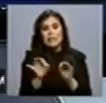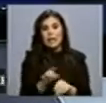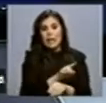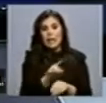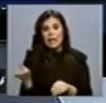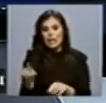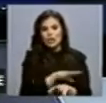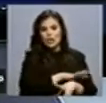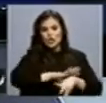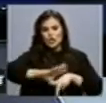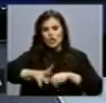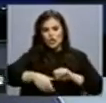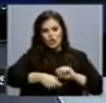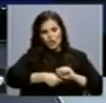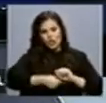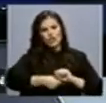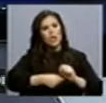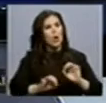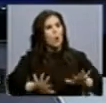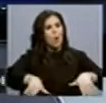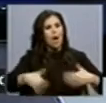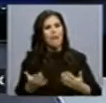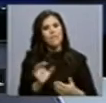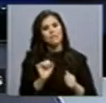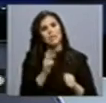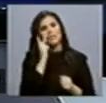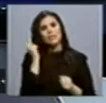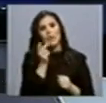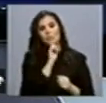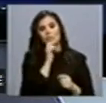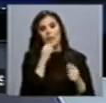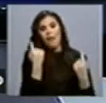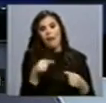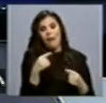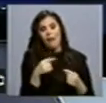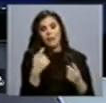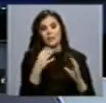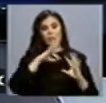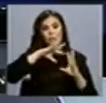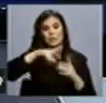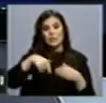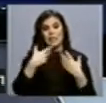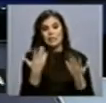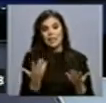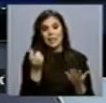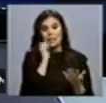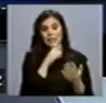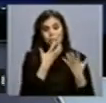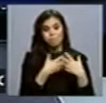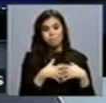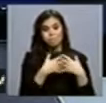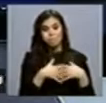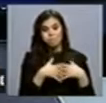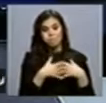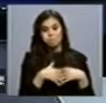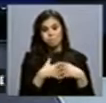inteiro a atmosfera, qualquer tipo de forma de vida que pudesse existir naquele planeta. E, portanto, coloca-nos em sérias dúvidas